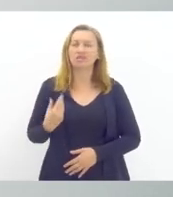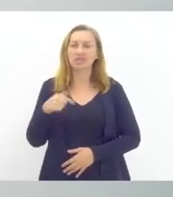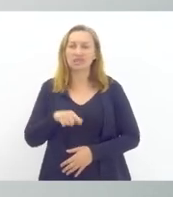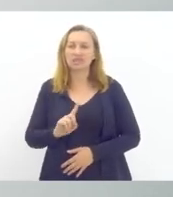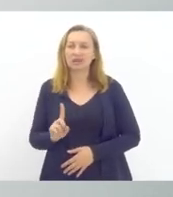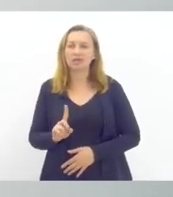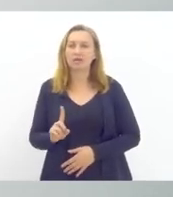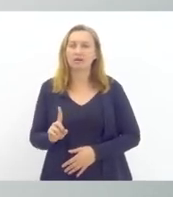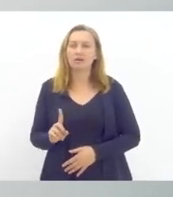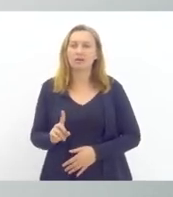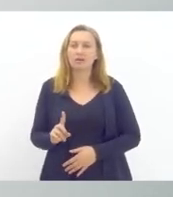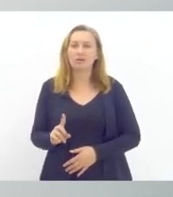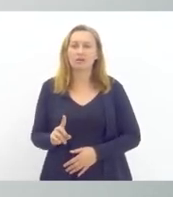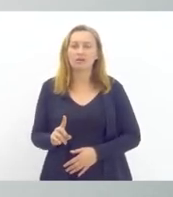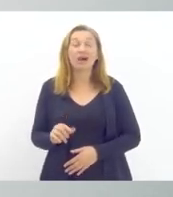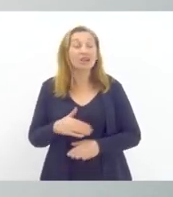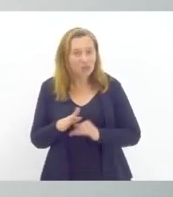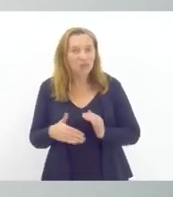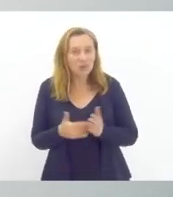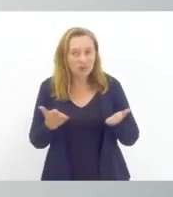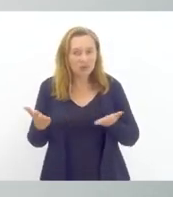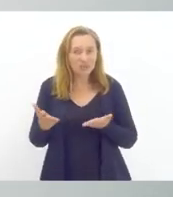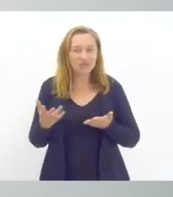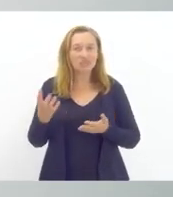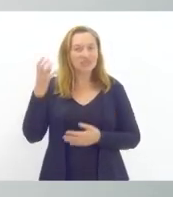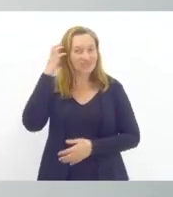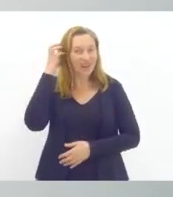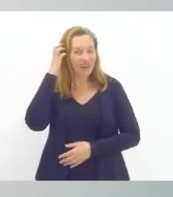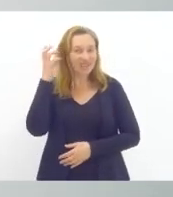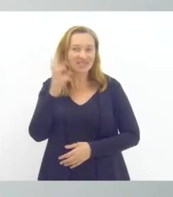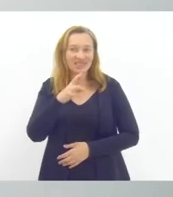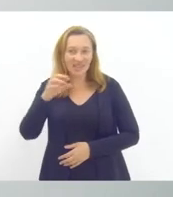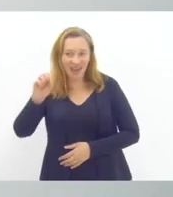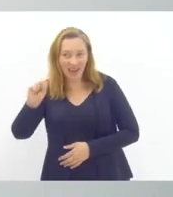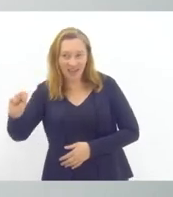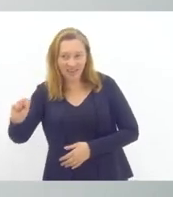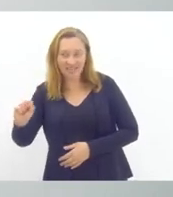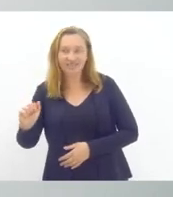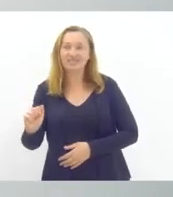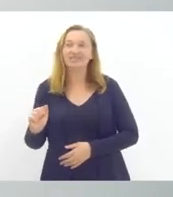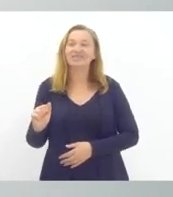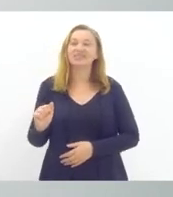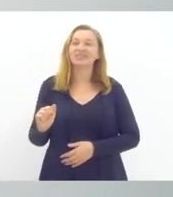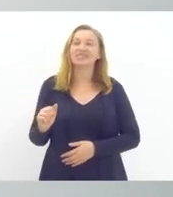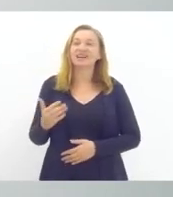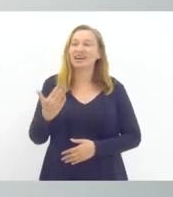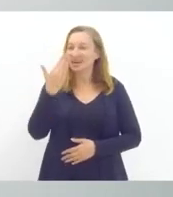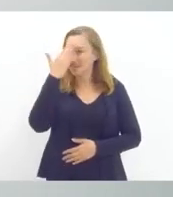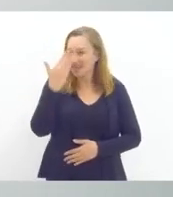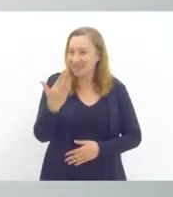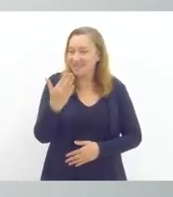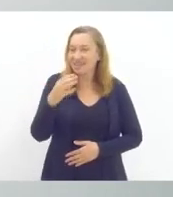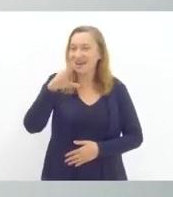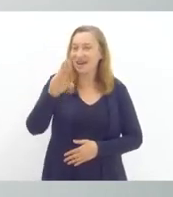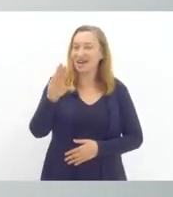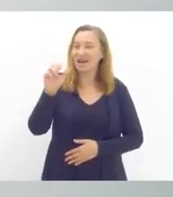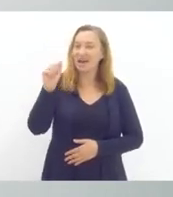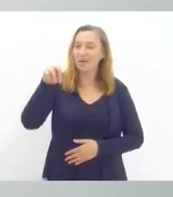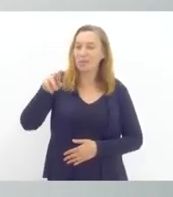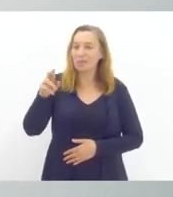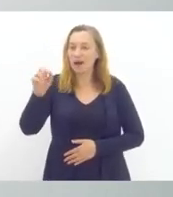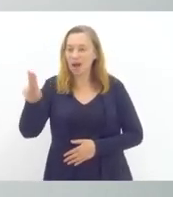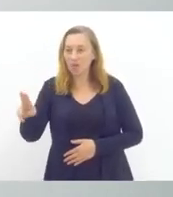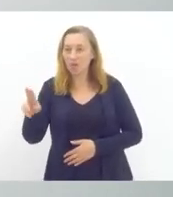e atores né da Rádio Saara que faz agradecer a Clamar o cala a um canal